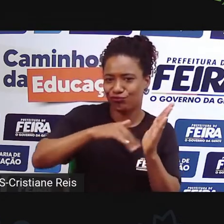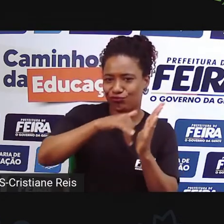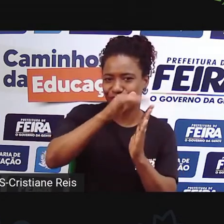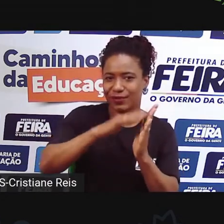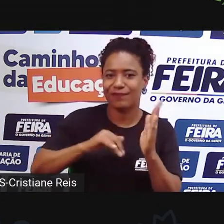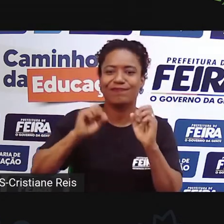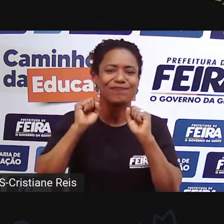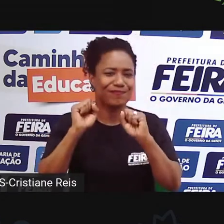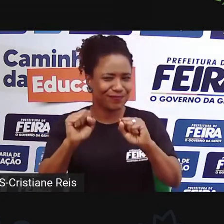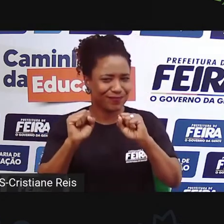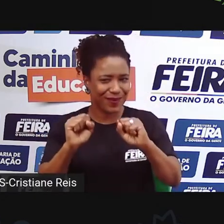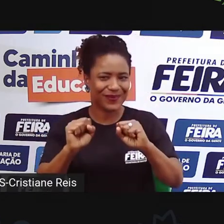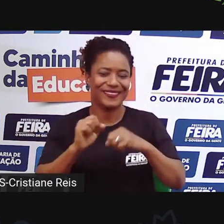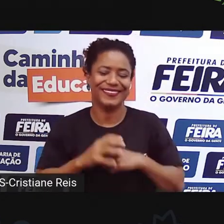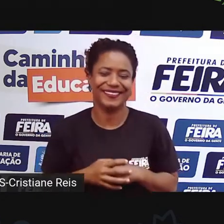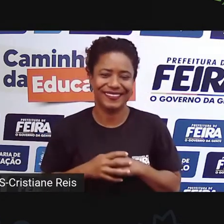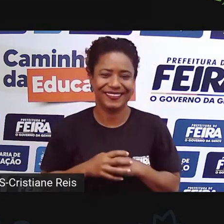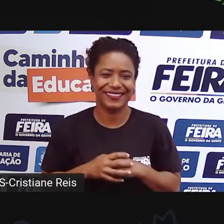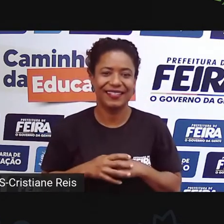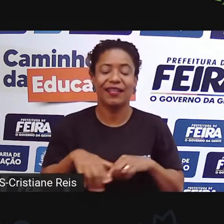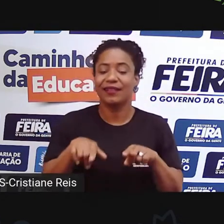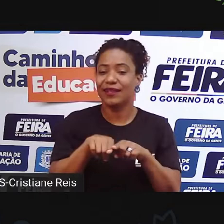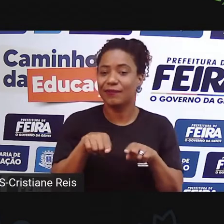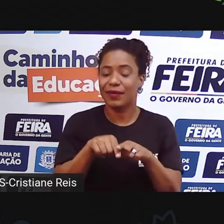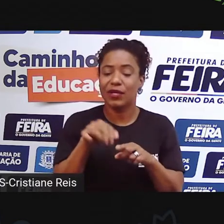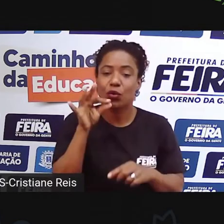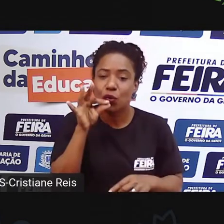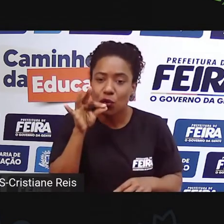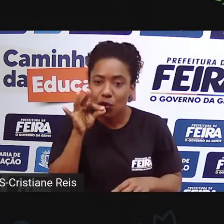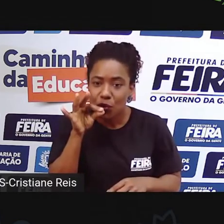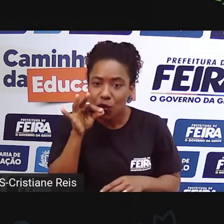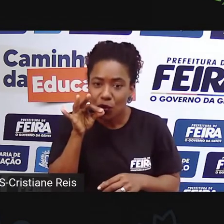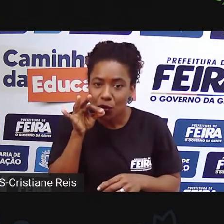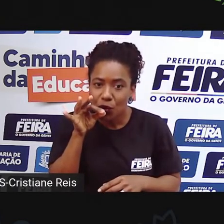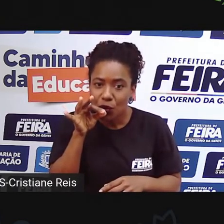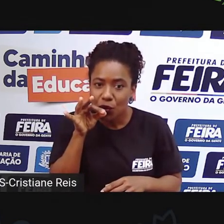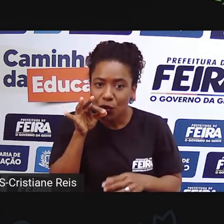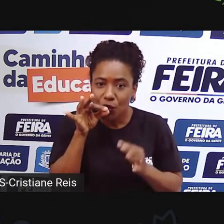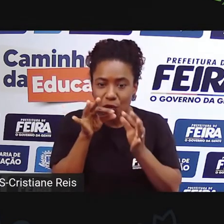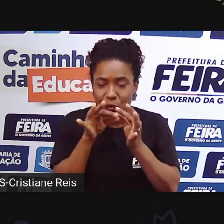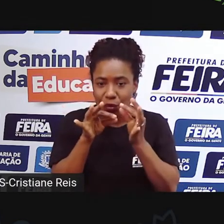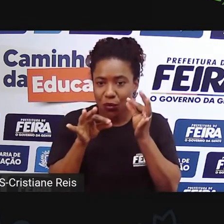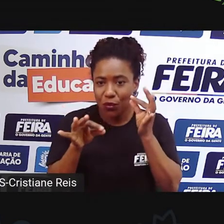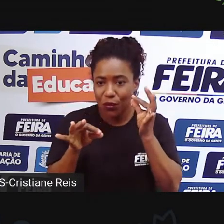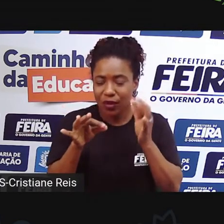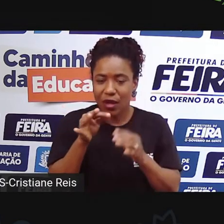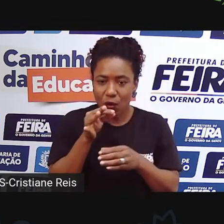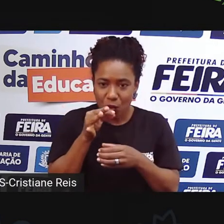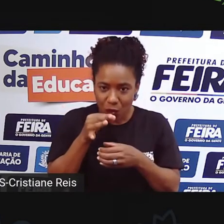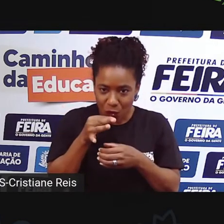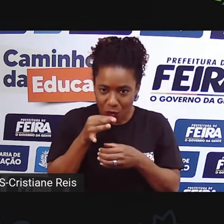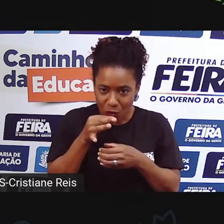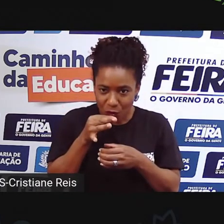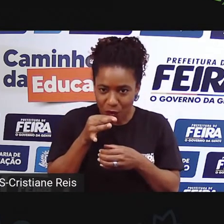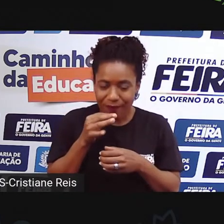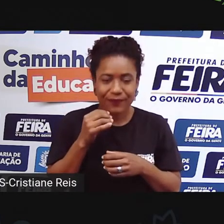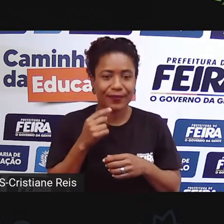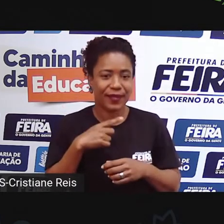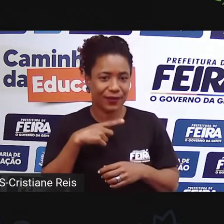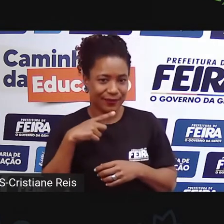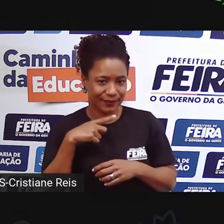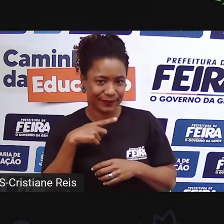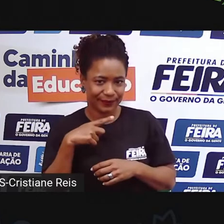vamos precisar de canudo. Olha, canudo. Eu tenho esse aqui,